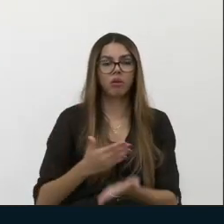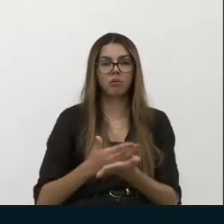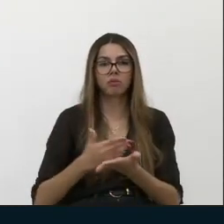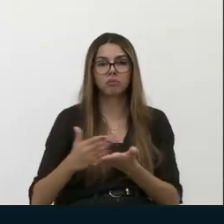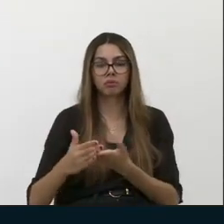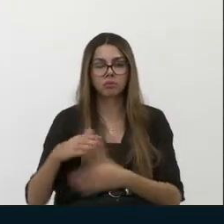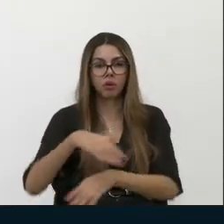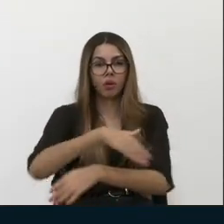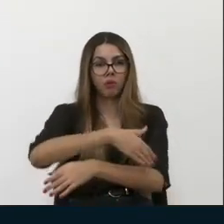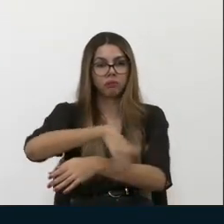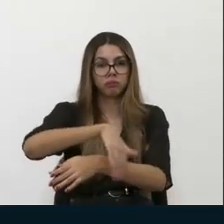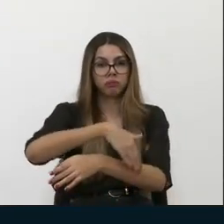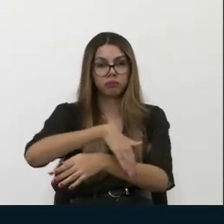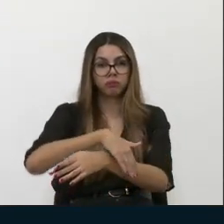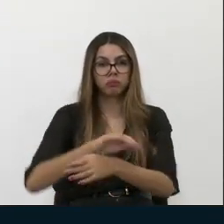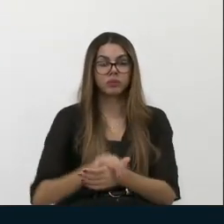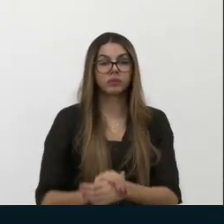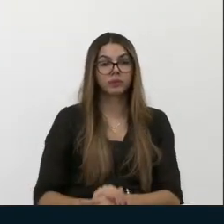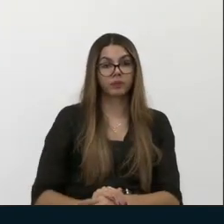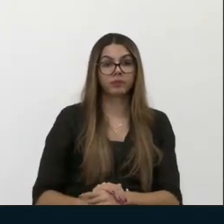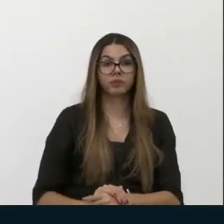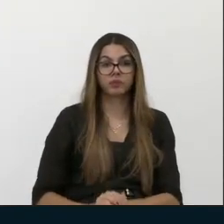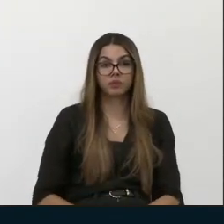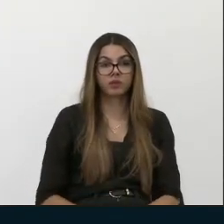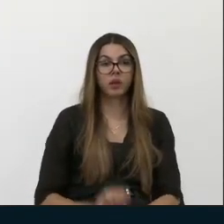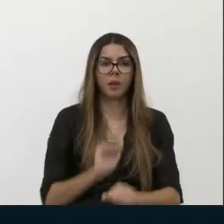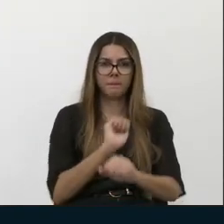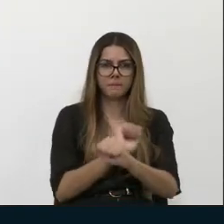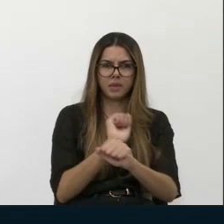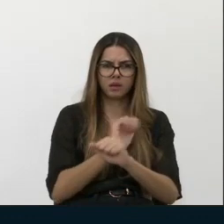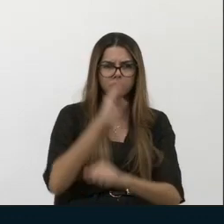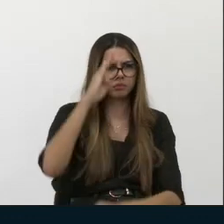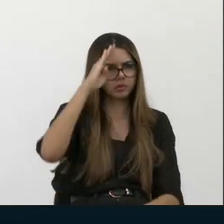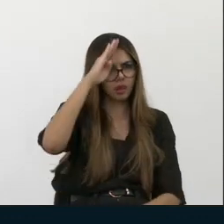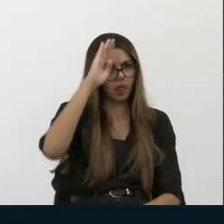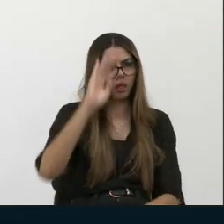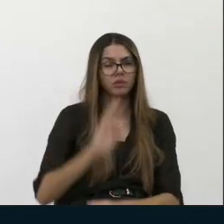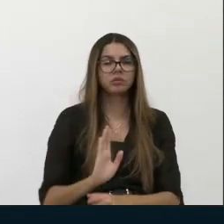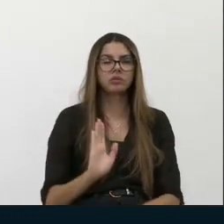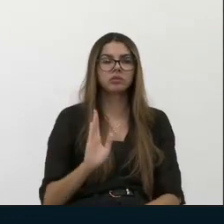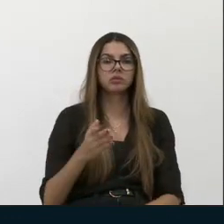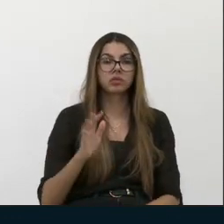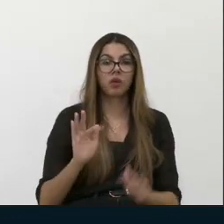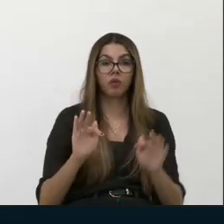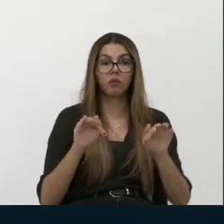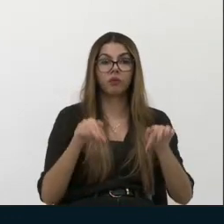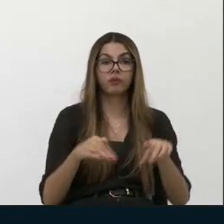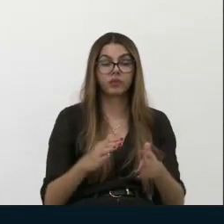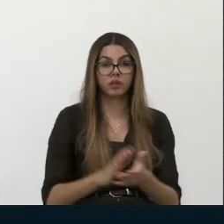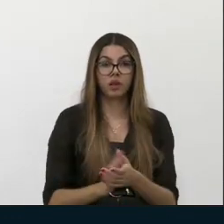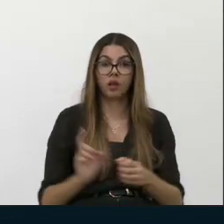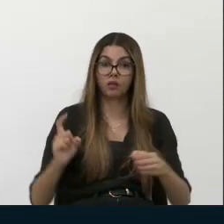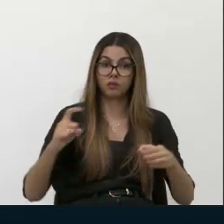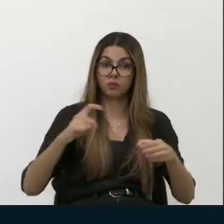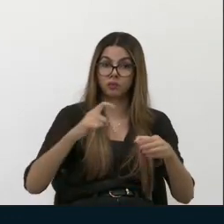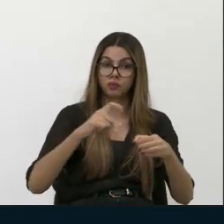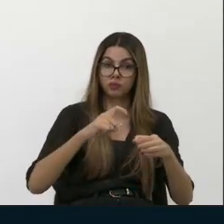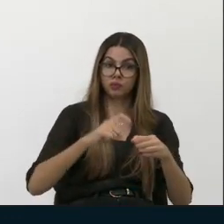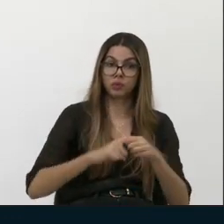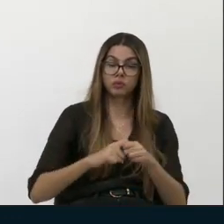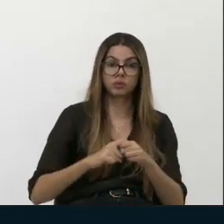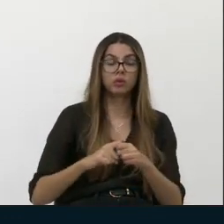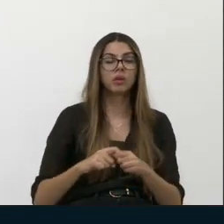muito tempo, desde que o Bolsonaro assumiu a presidência, está terminando também a Jacopesco, então a nossa cidade voltou a estar aí na